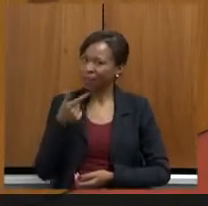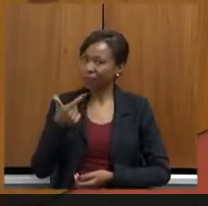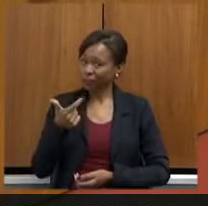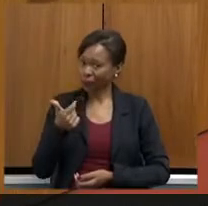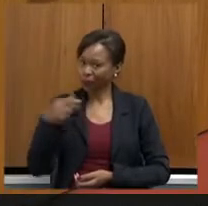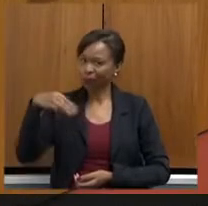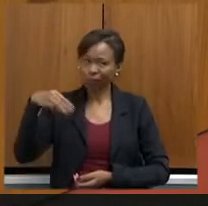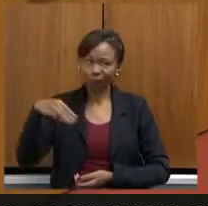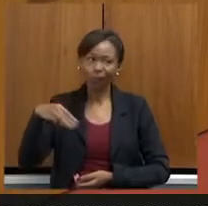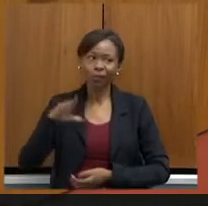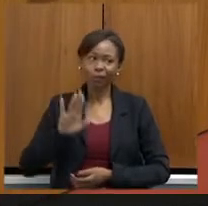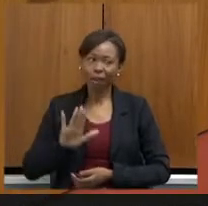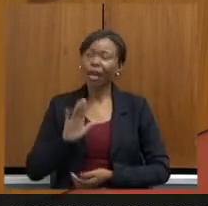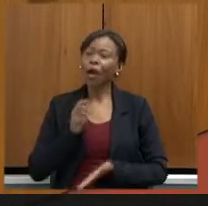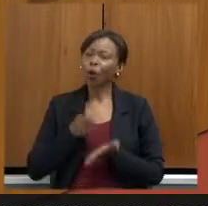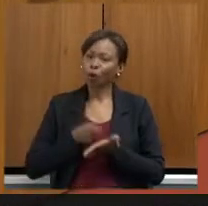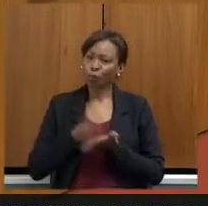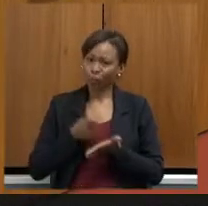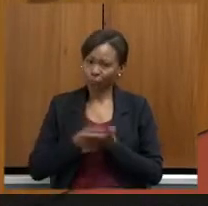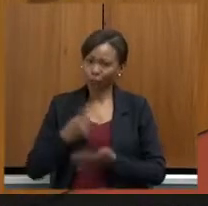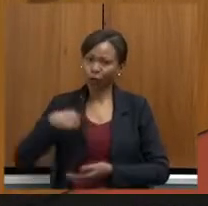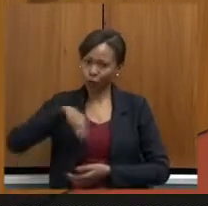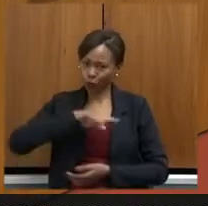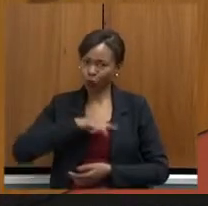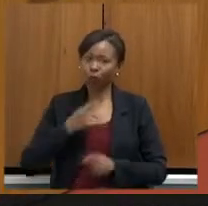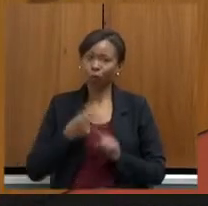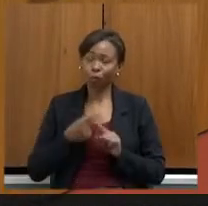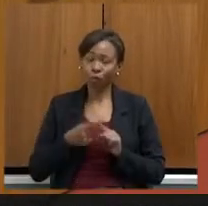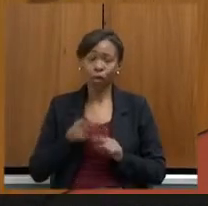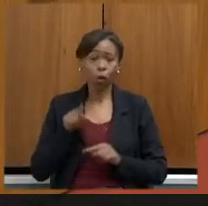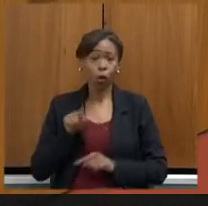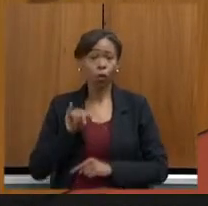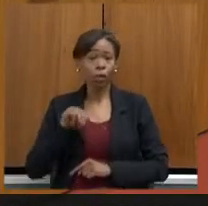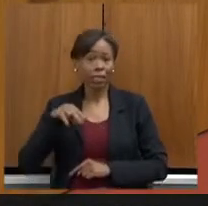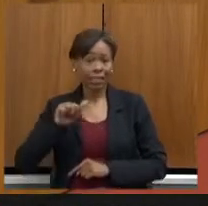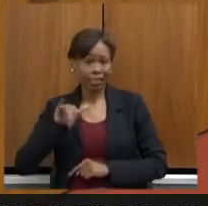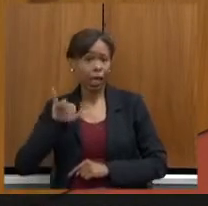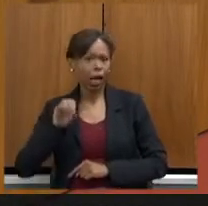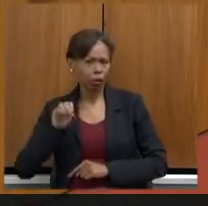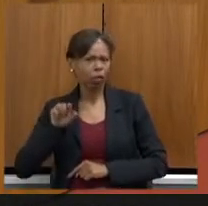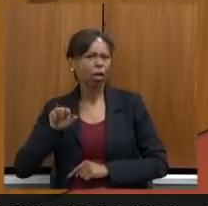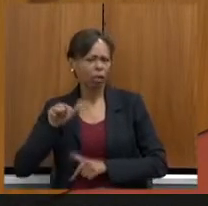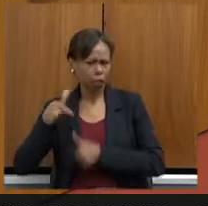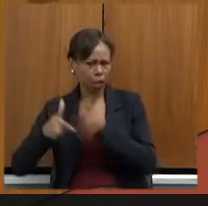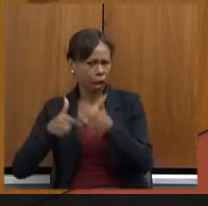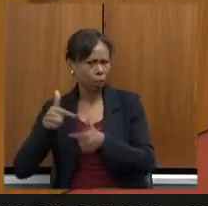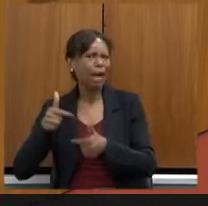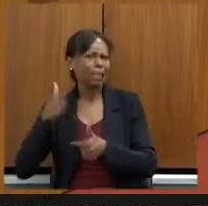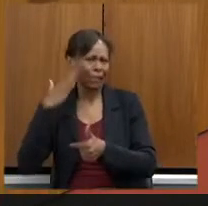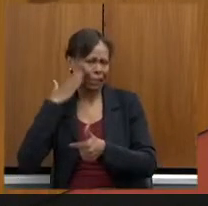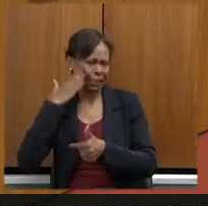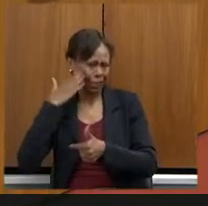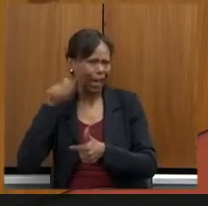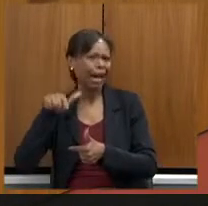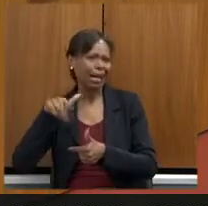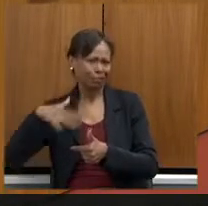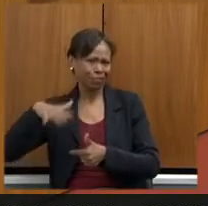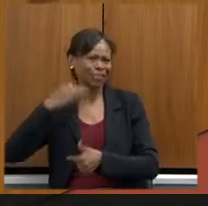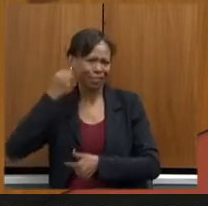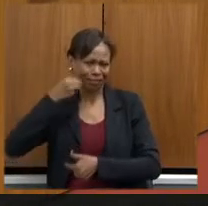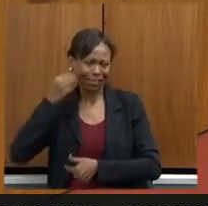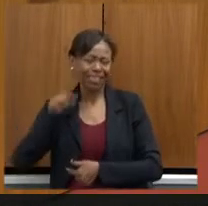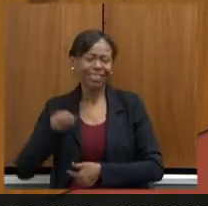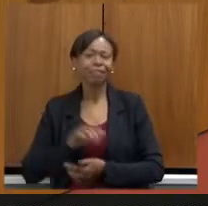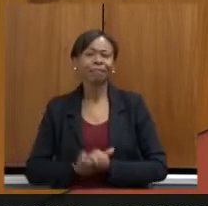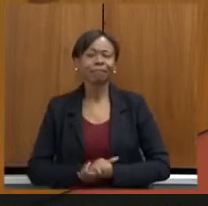obrigação Nossa até porque o Inácio trabalha entende e sabe que realmente fala eu eu gostaria de fazer